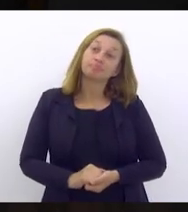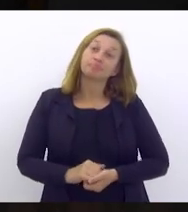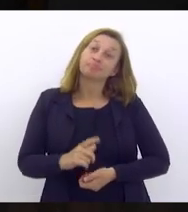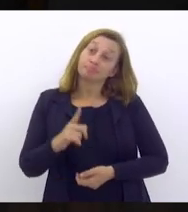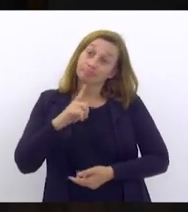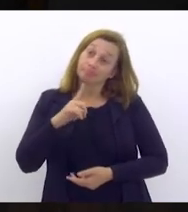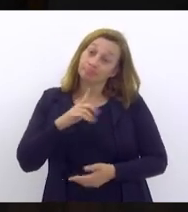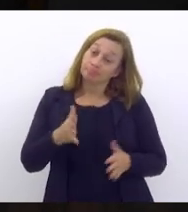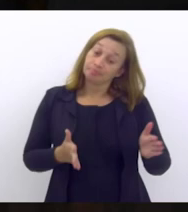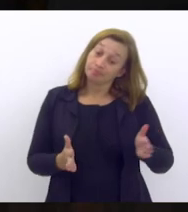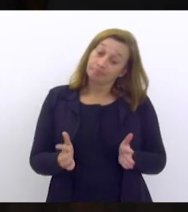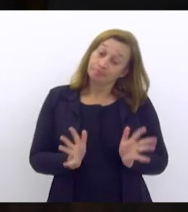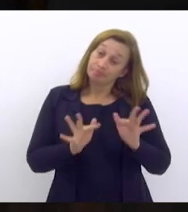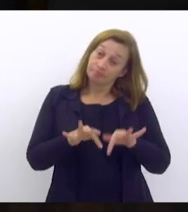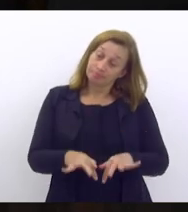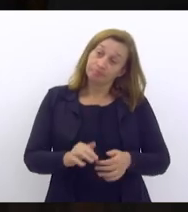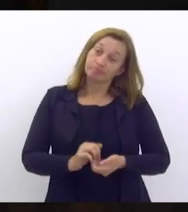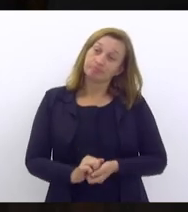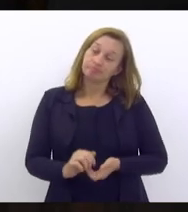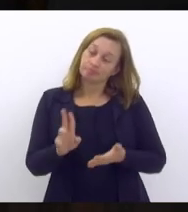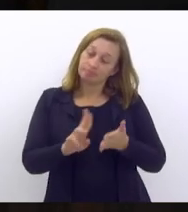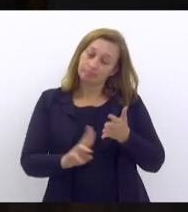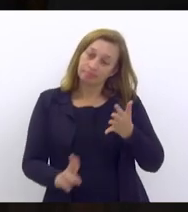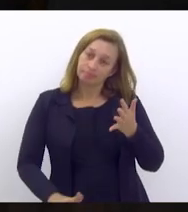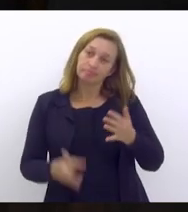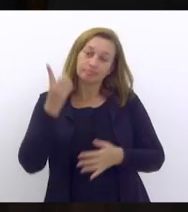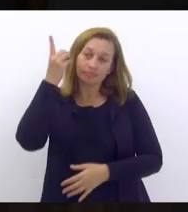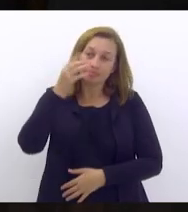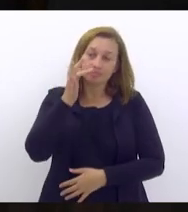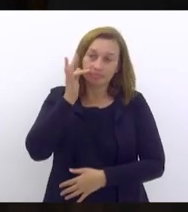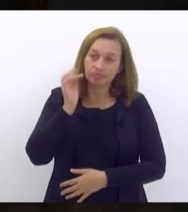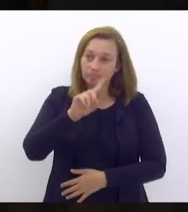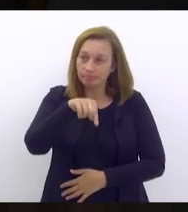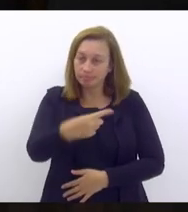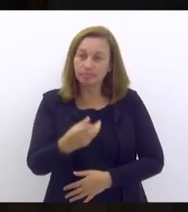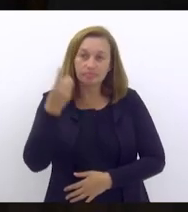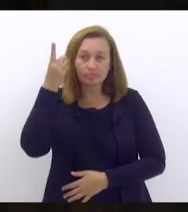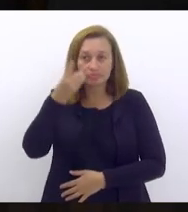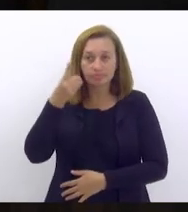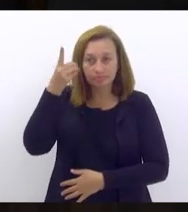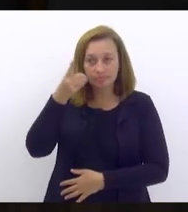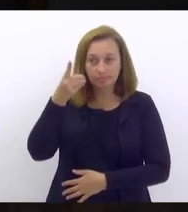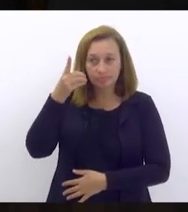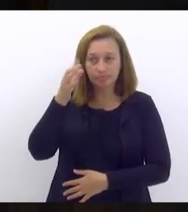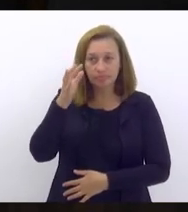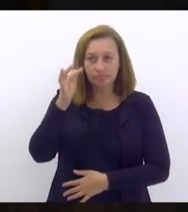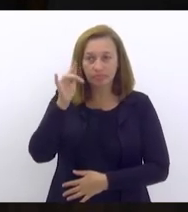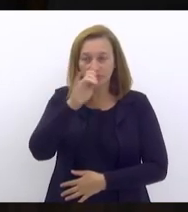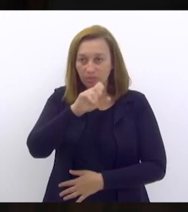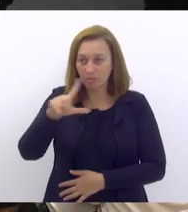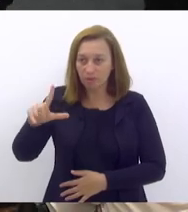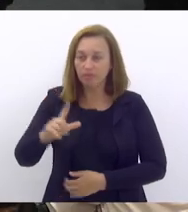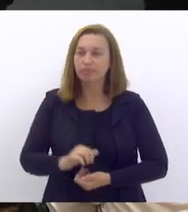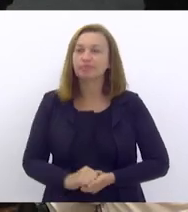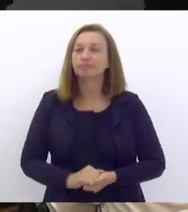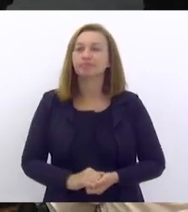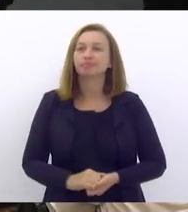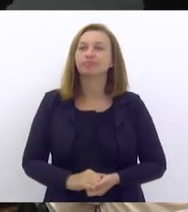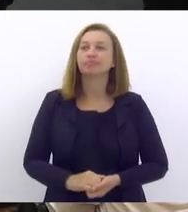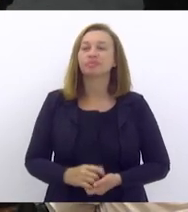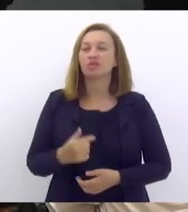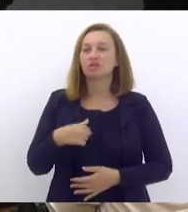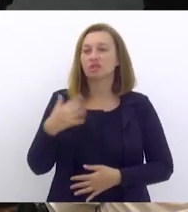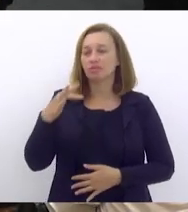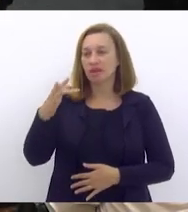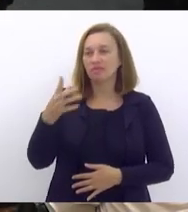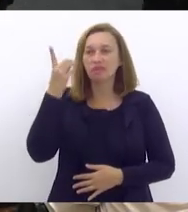temos os inscritos. Obrigado, deputado Flávio Serafim, logo em seguida, deputado Felipe Pobel. Deputado Tia Ju, eu vou ser breve, mas como eu